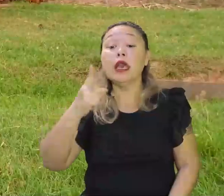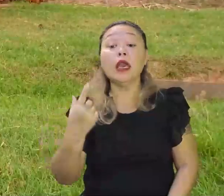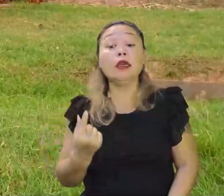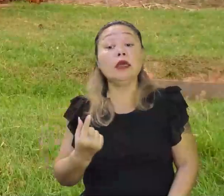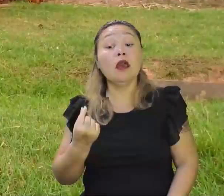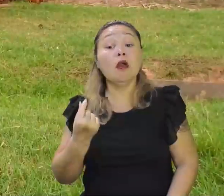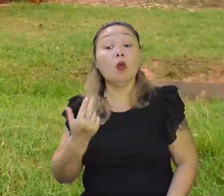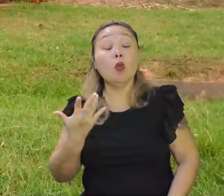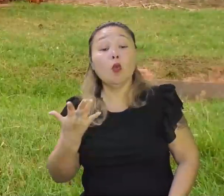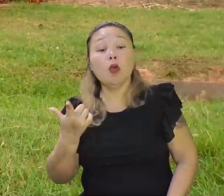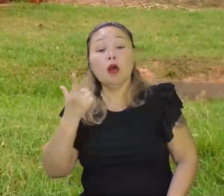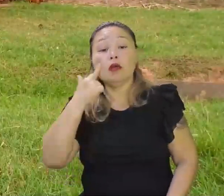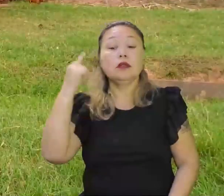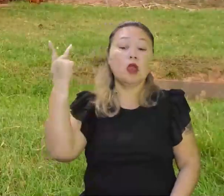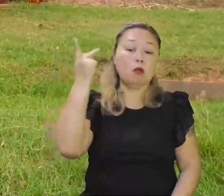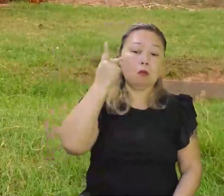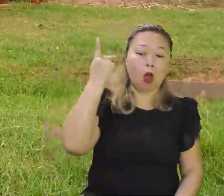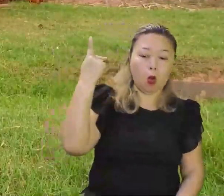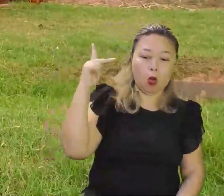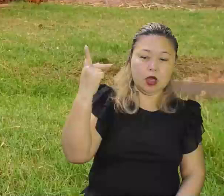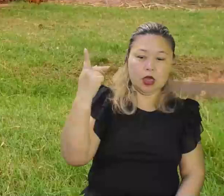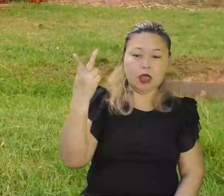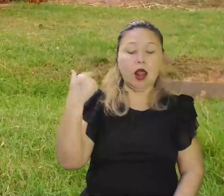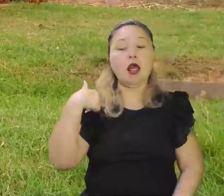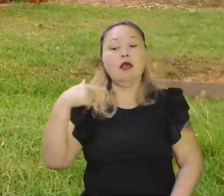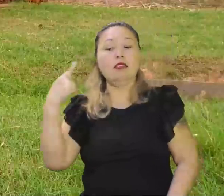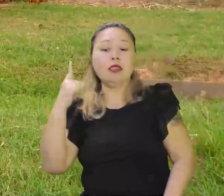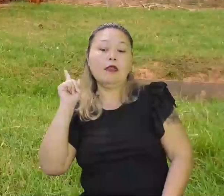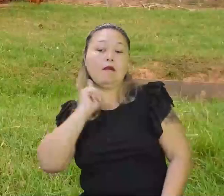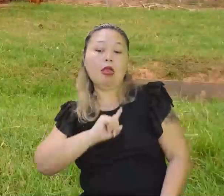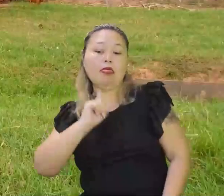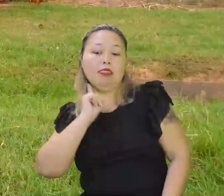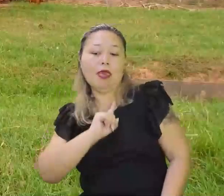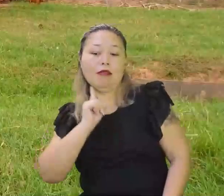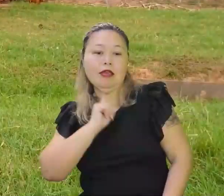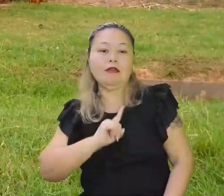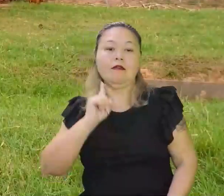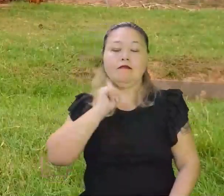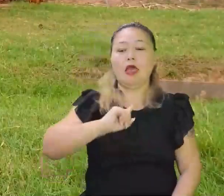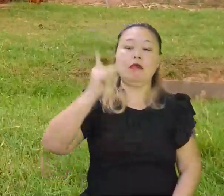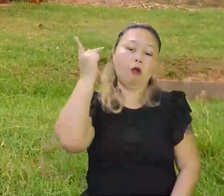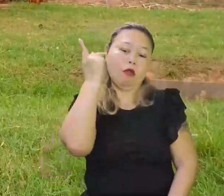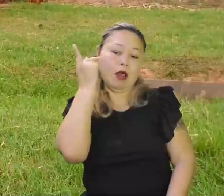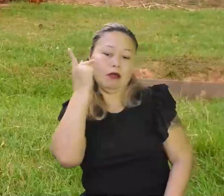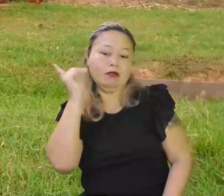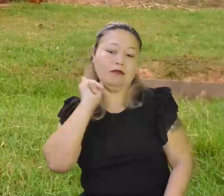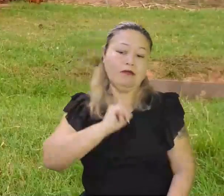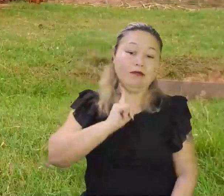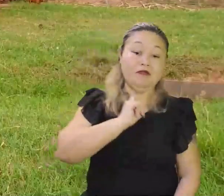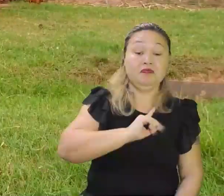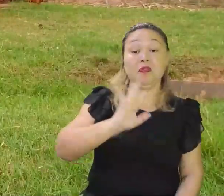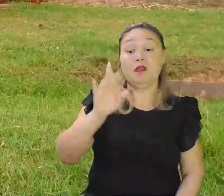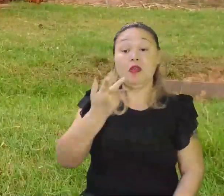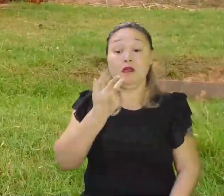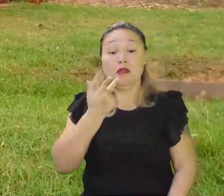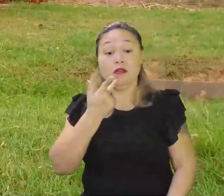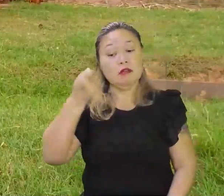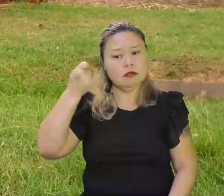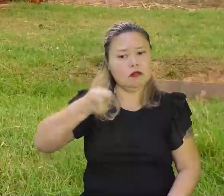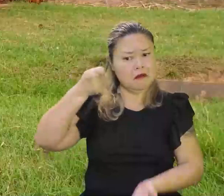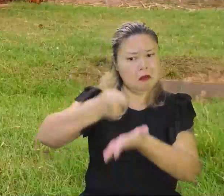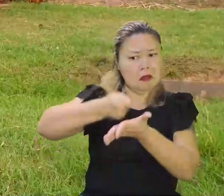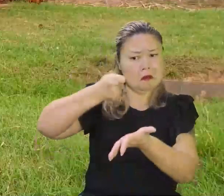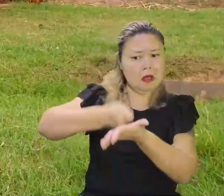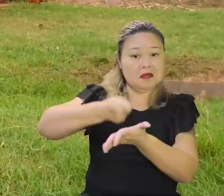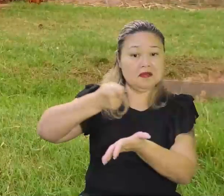alqueire paulista, alqueire mineiro, e aí tem mineiro, tem paulista. E eu vou fazer o seguinte, tá? Vou brigar agora para